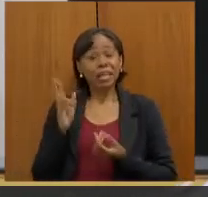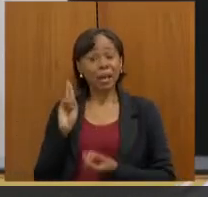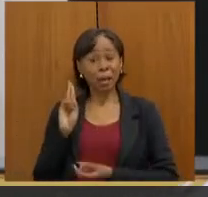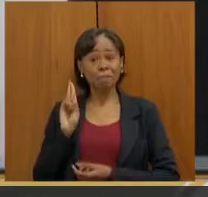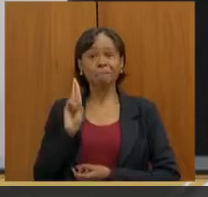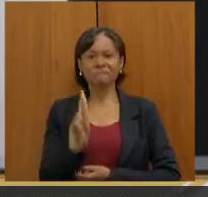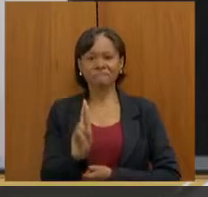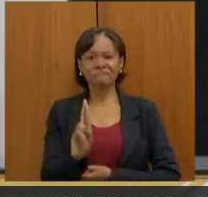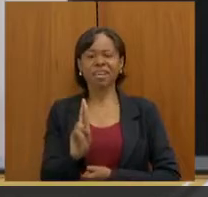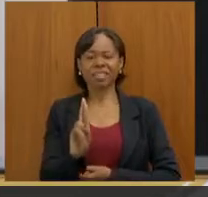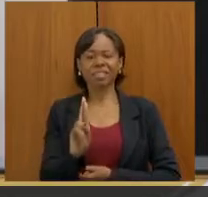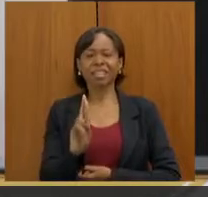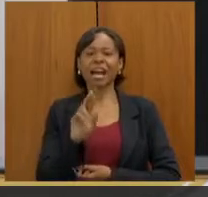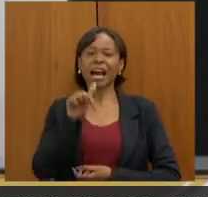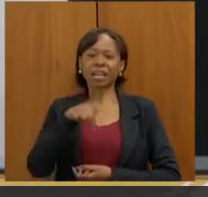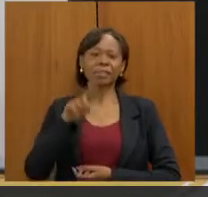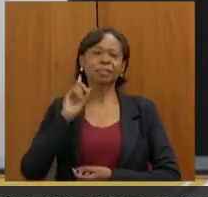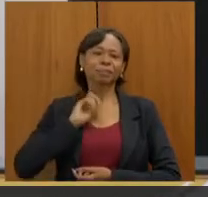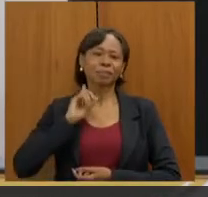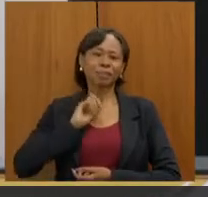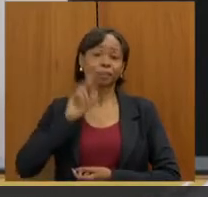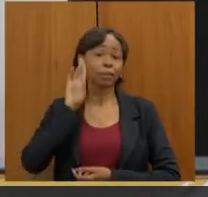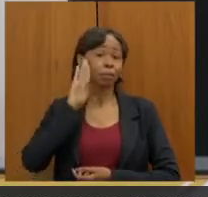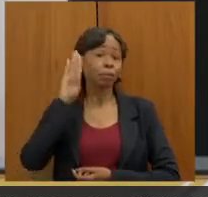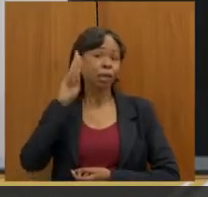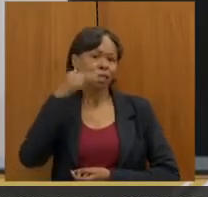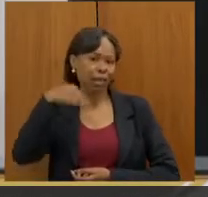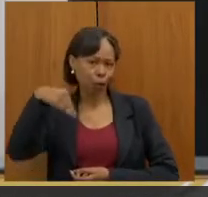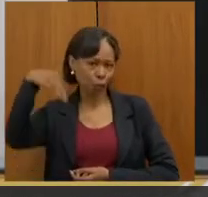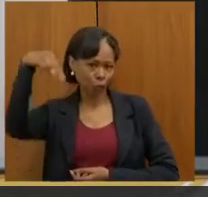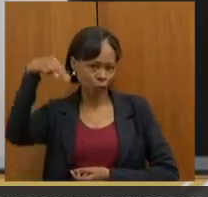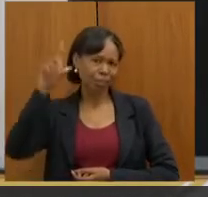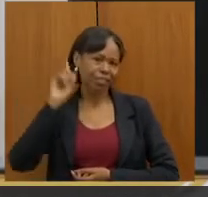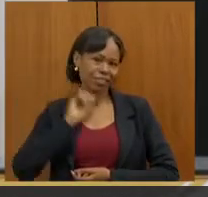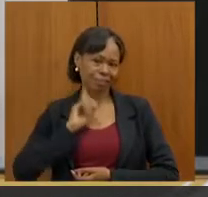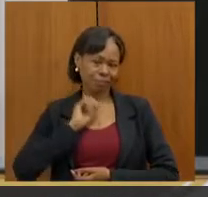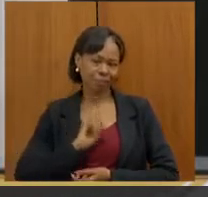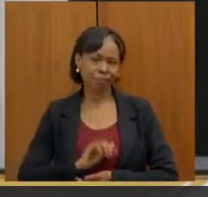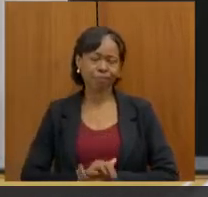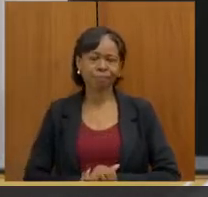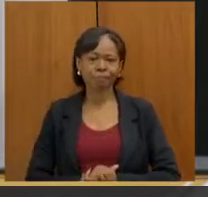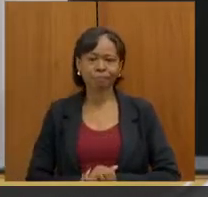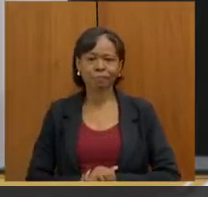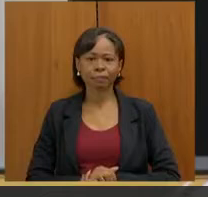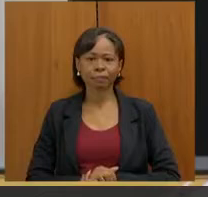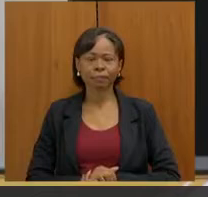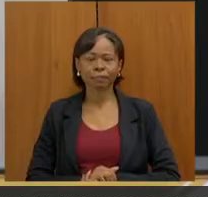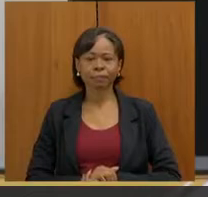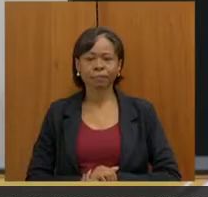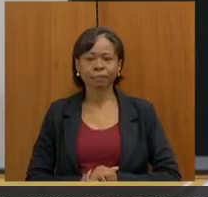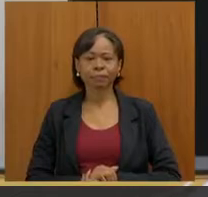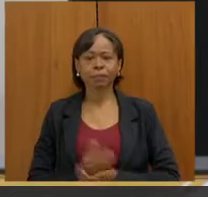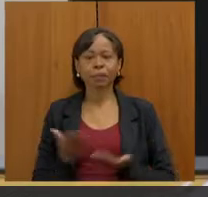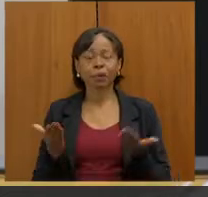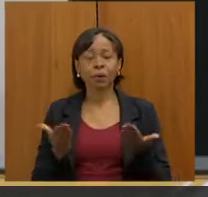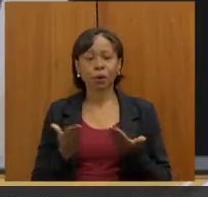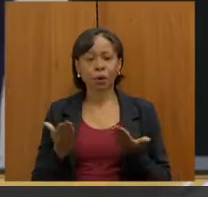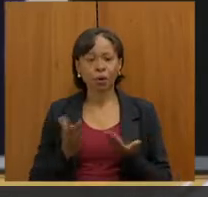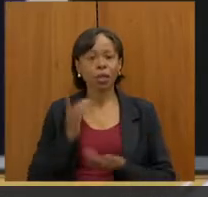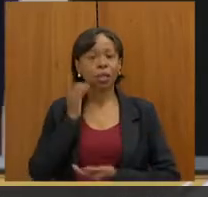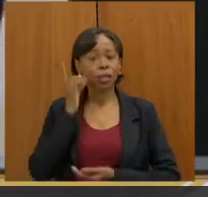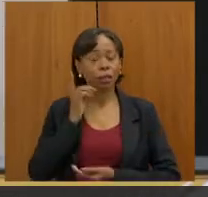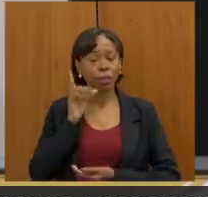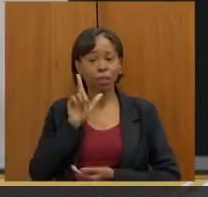aí de Minas Gerais Especialmente na região norte quero que registrar a presença da deputada estadual Beatriz